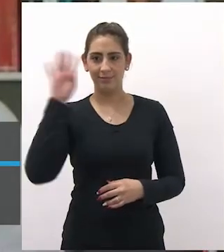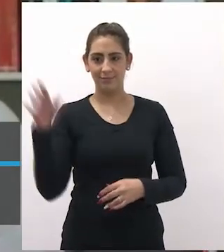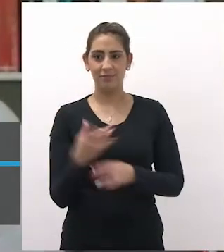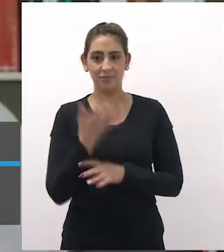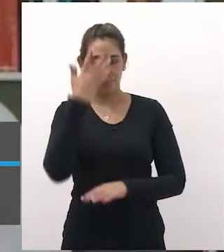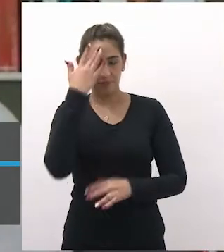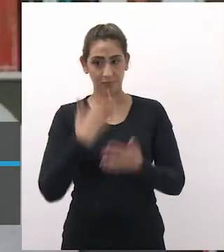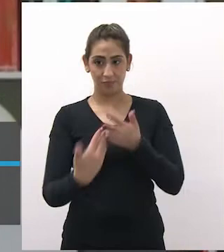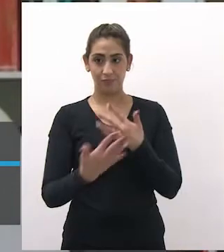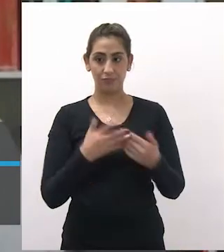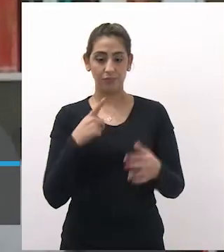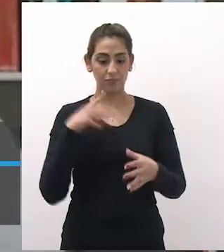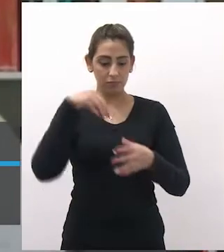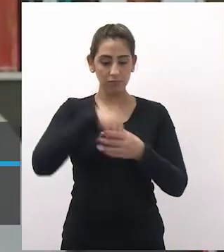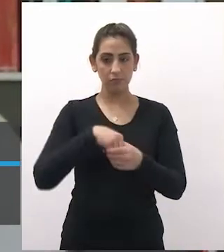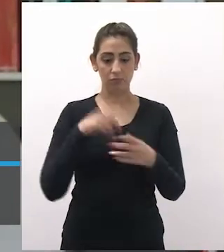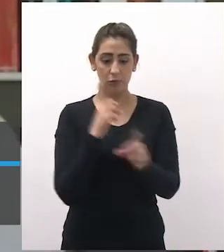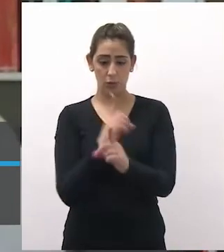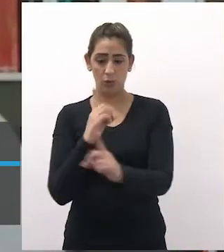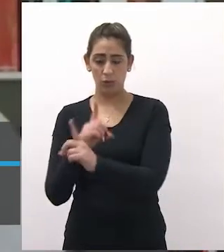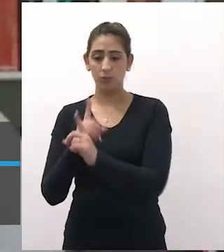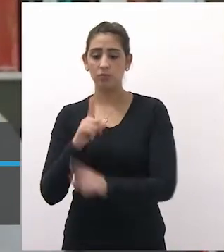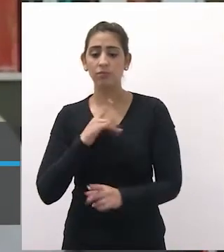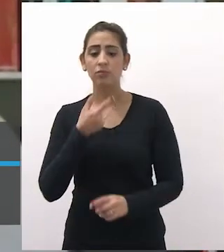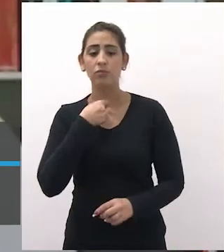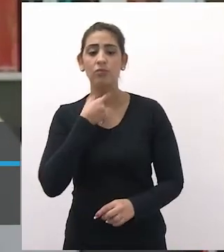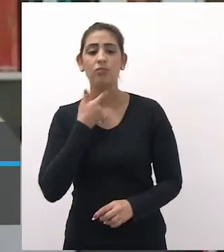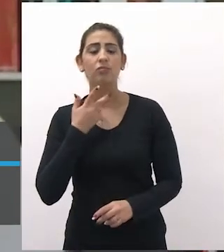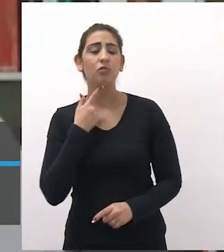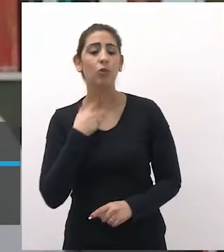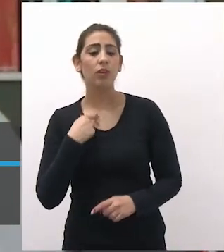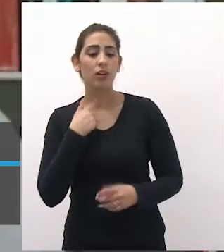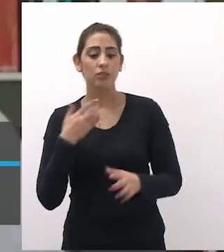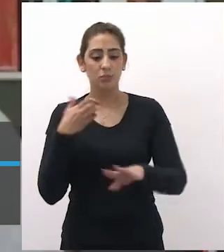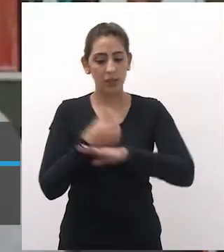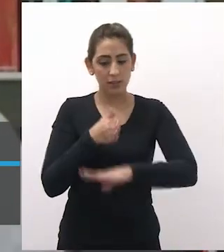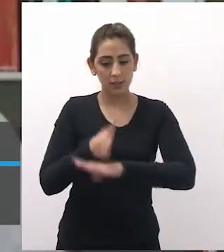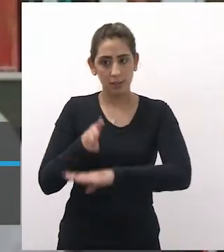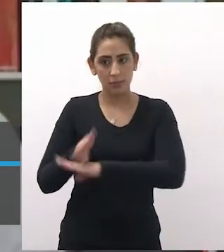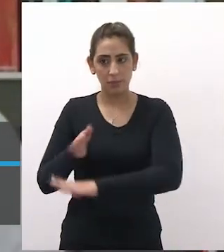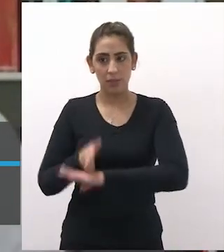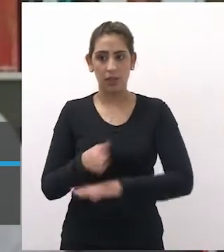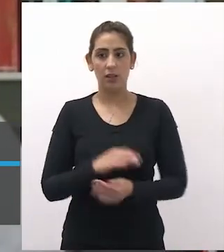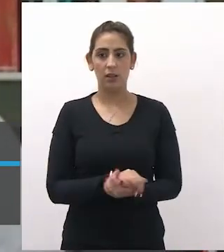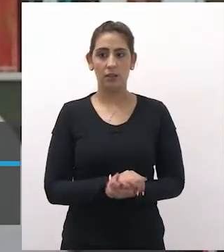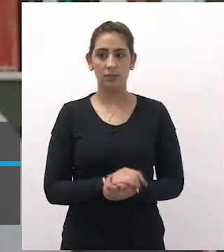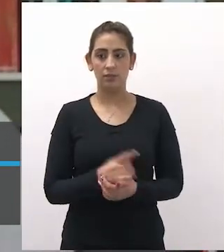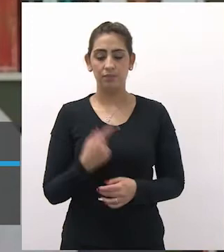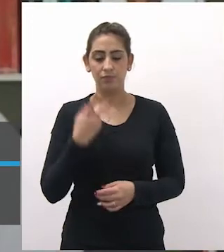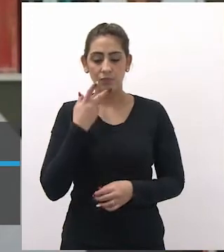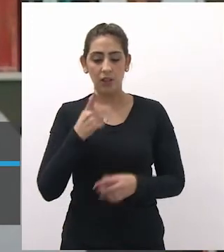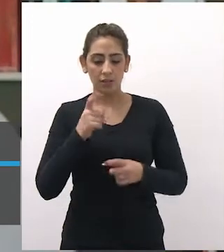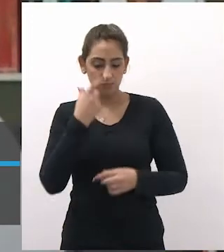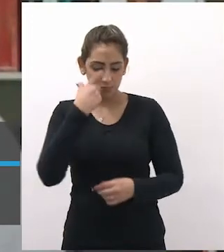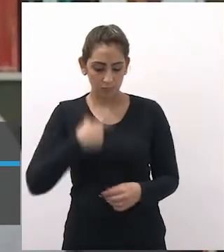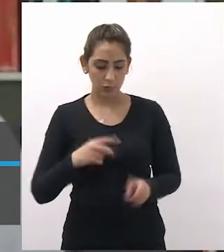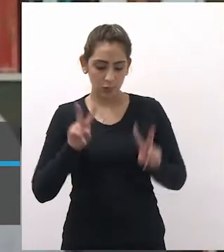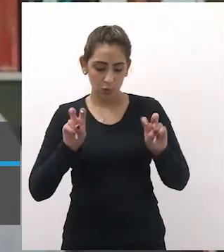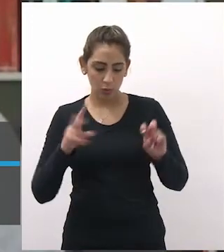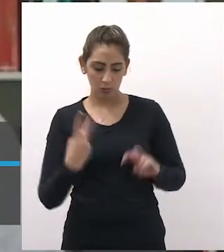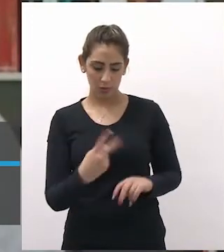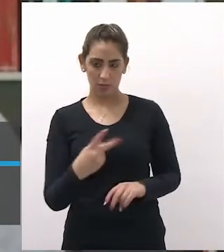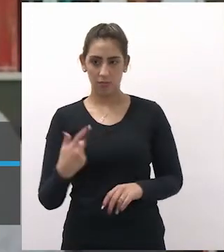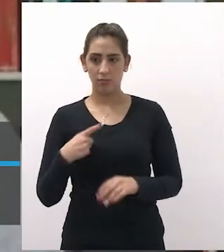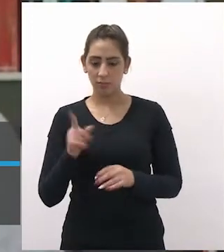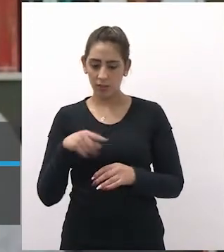no encontro, ela se sinta à vontade de participar só como ouvinte, de falar sobre as impressões dela. Então, o espaço